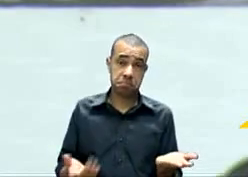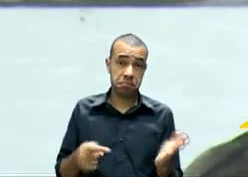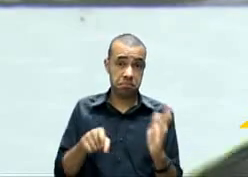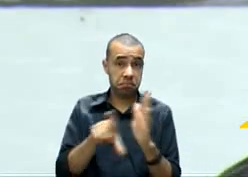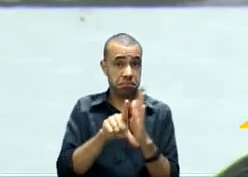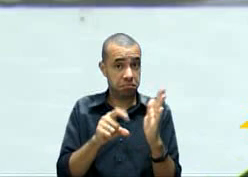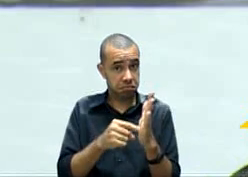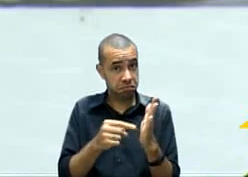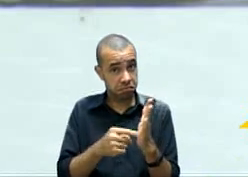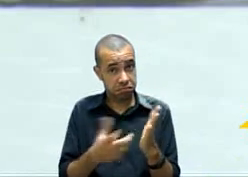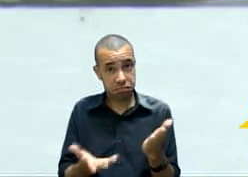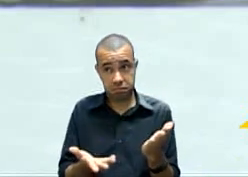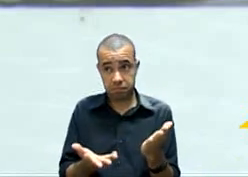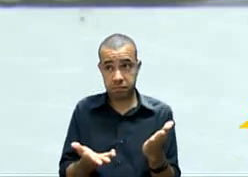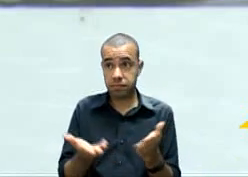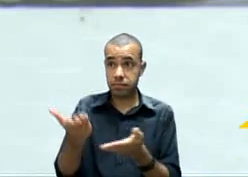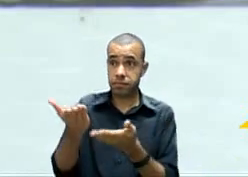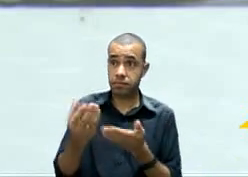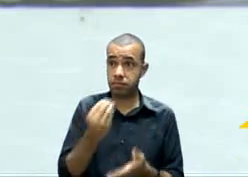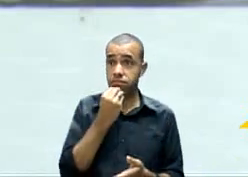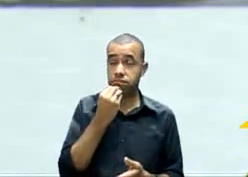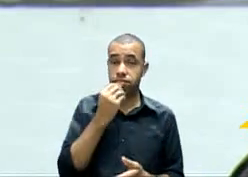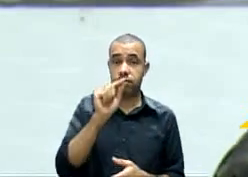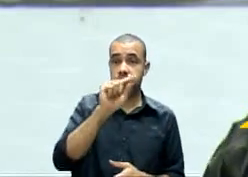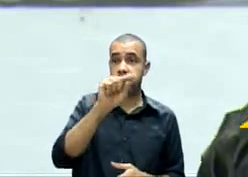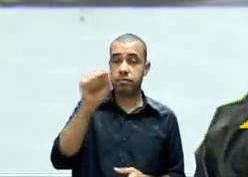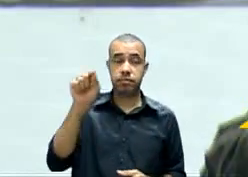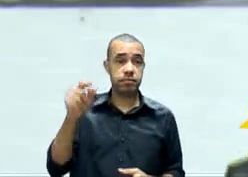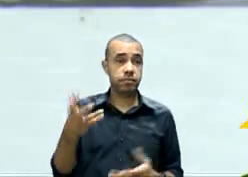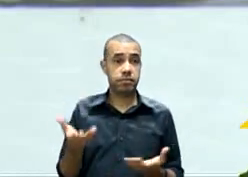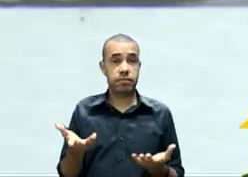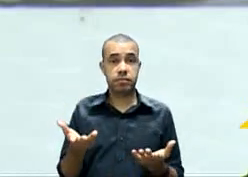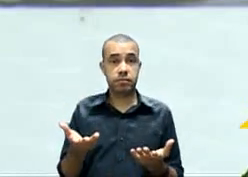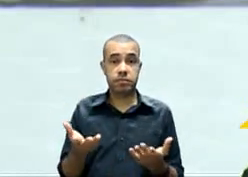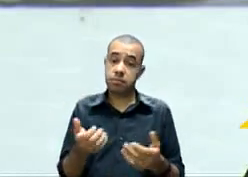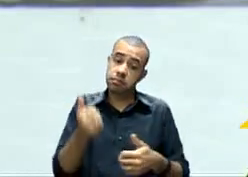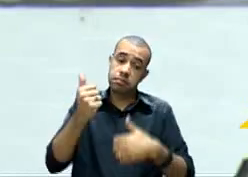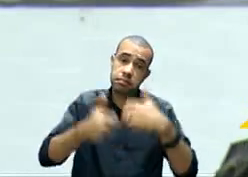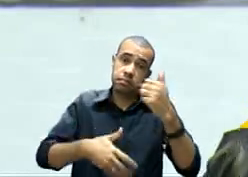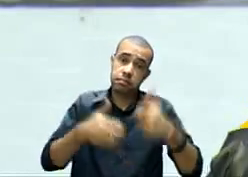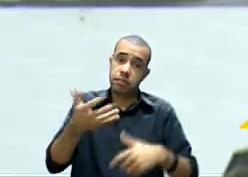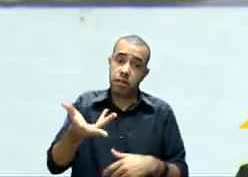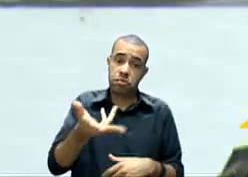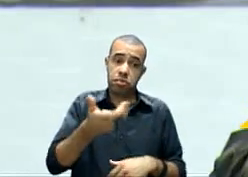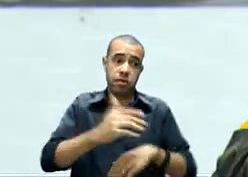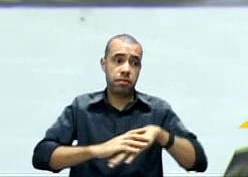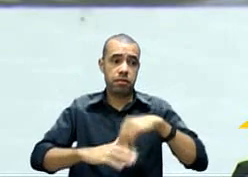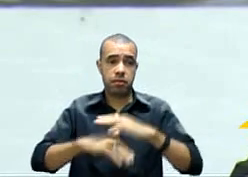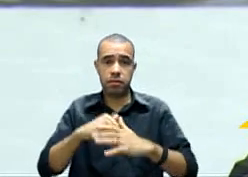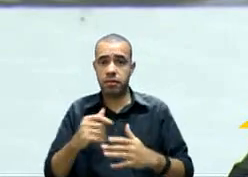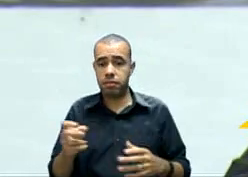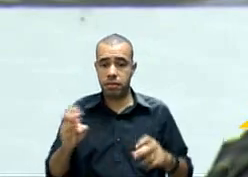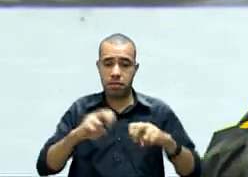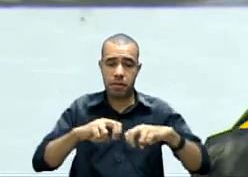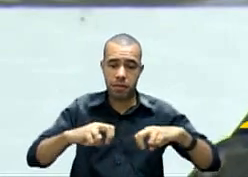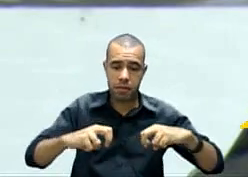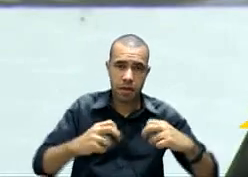tanto é que dei oportunidade para que, de forma equânime, se sentassem à